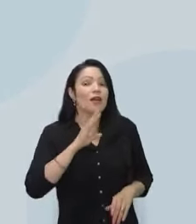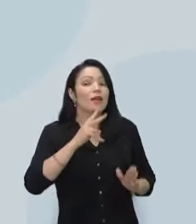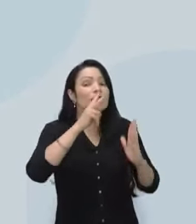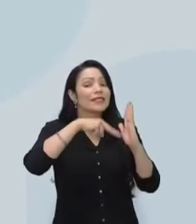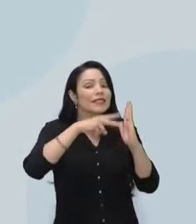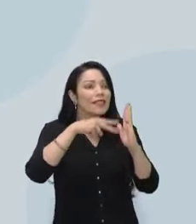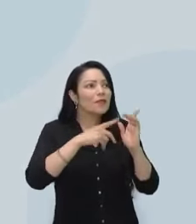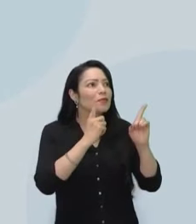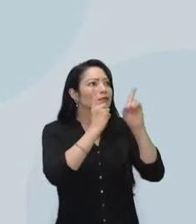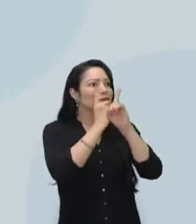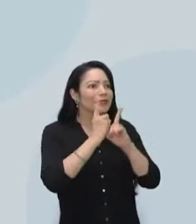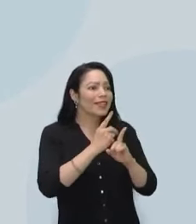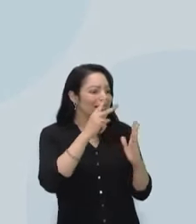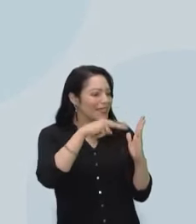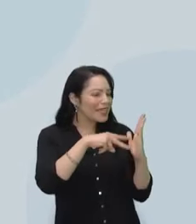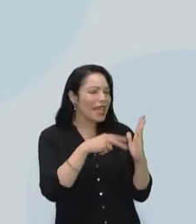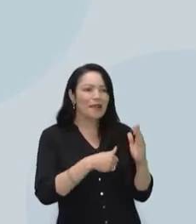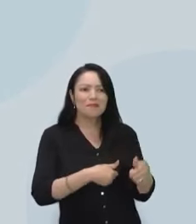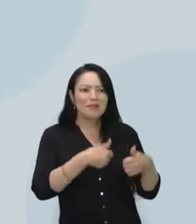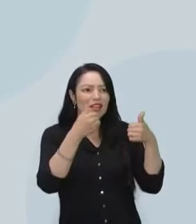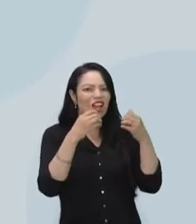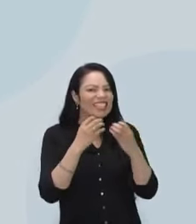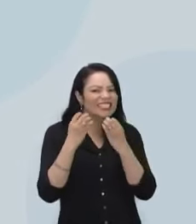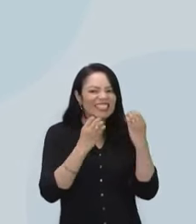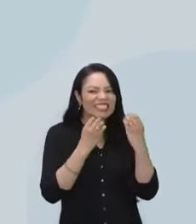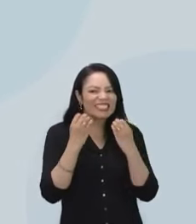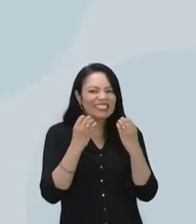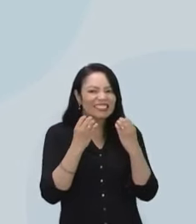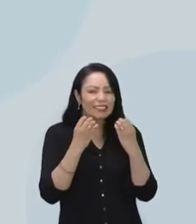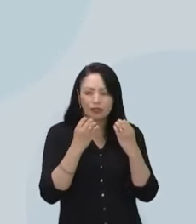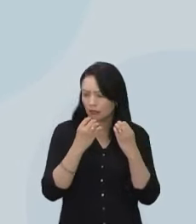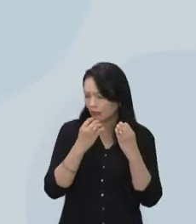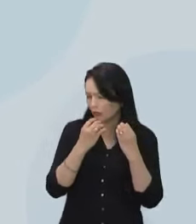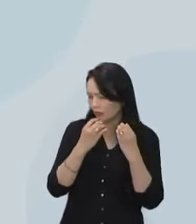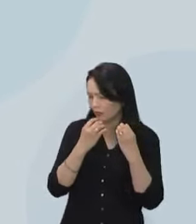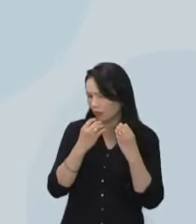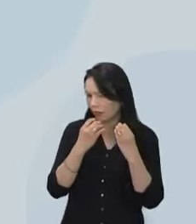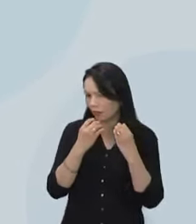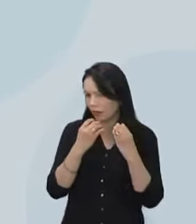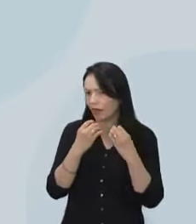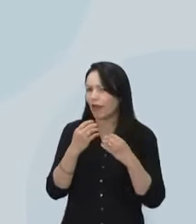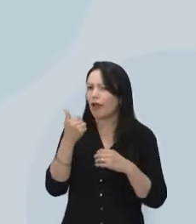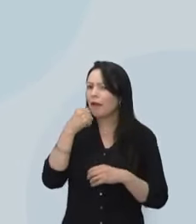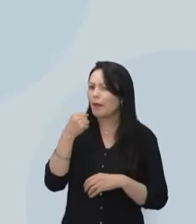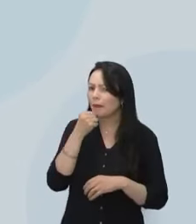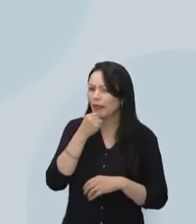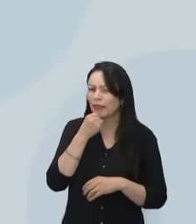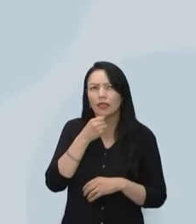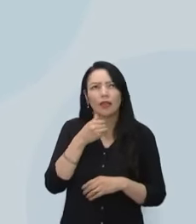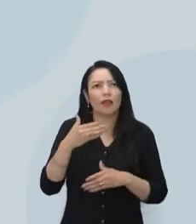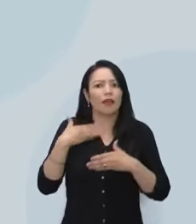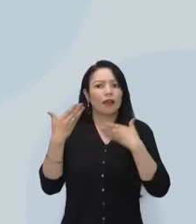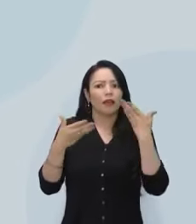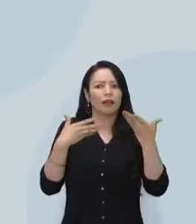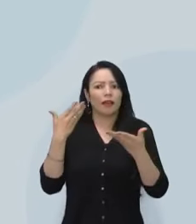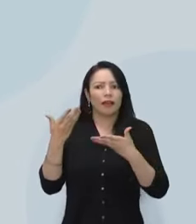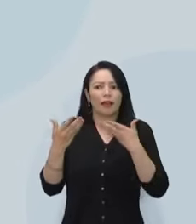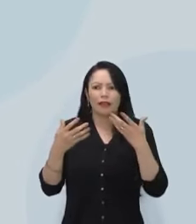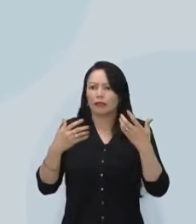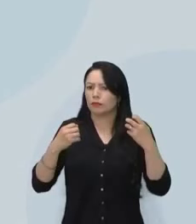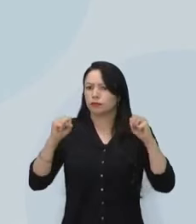e descobri que ler é melhor que roer. A mãe, que ainda tentava se recuperar do susto,